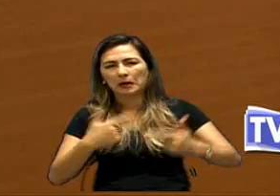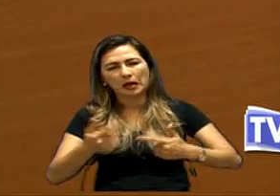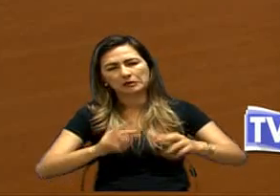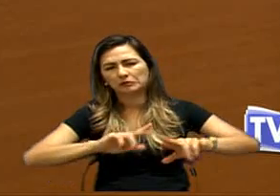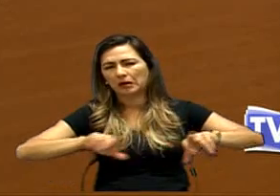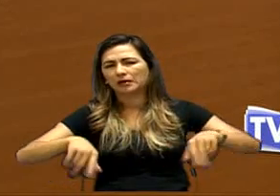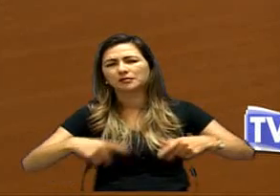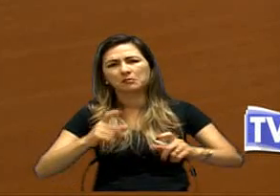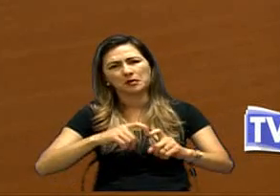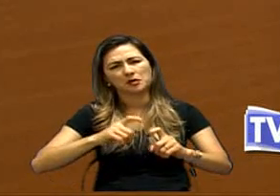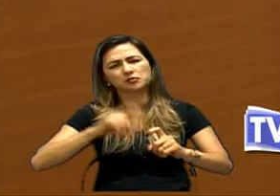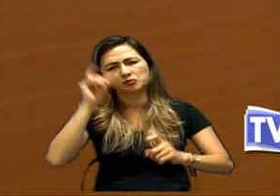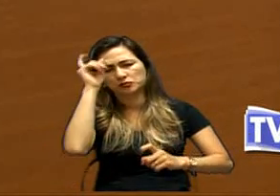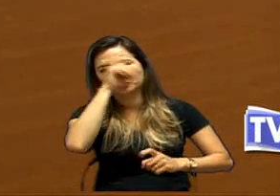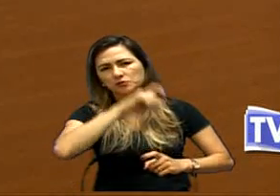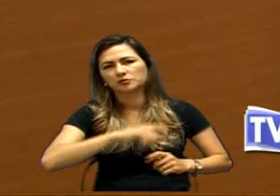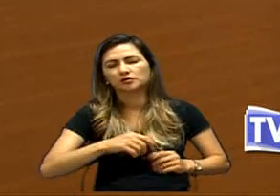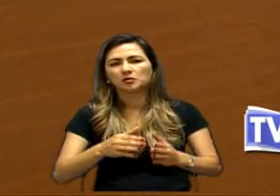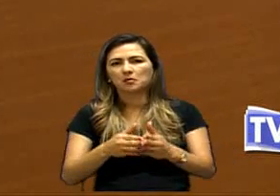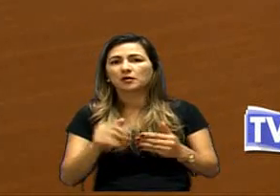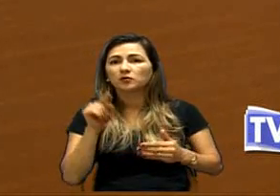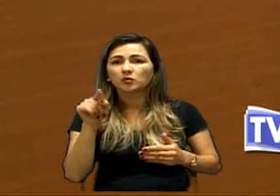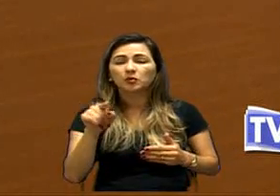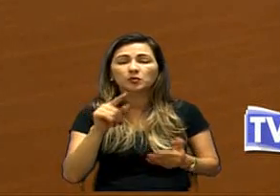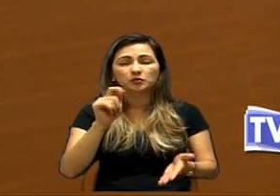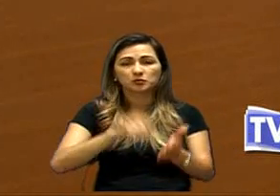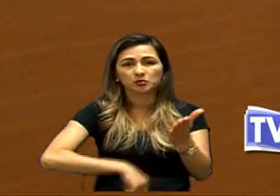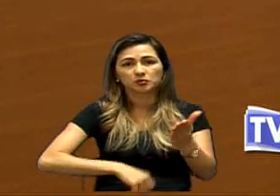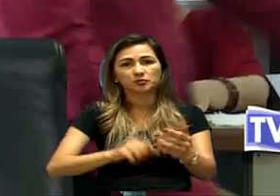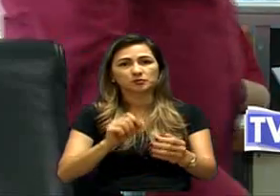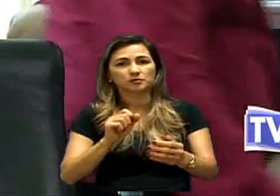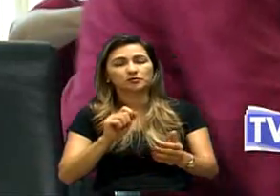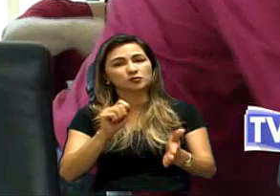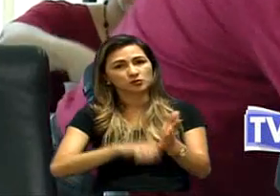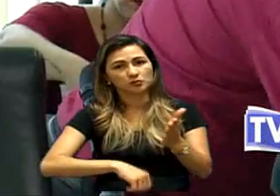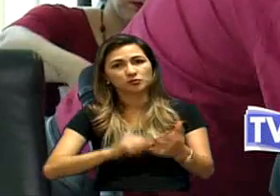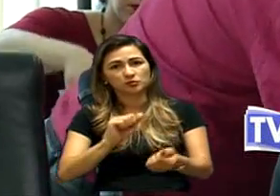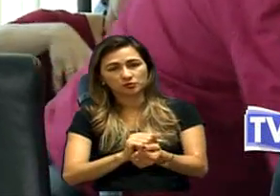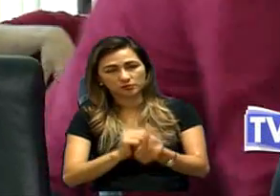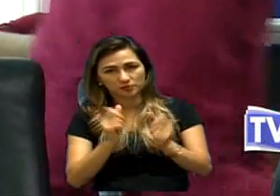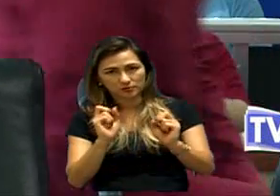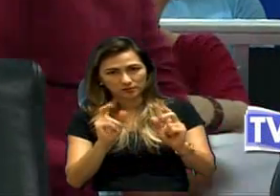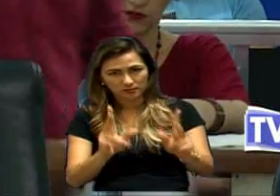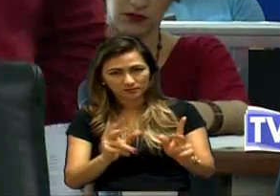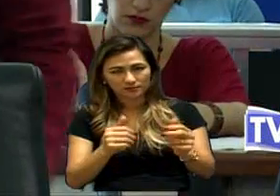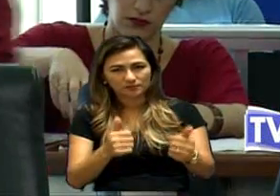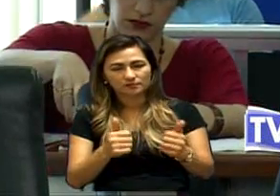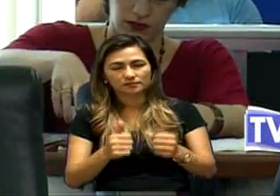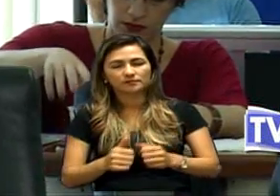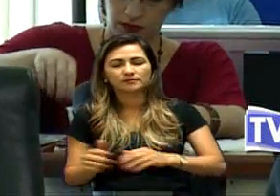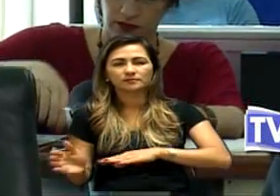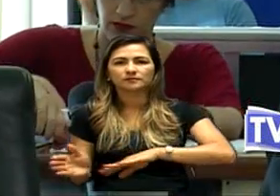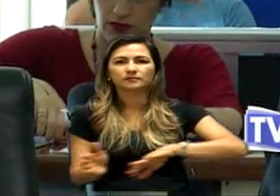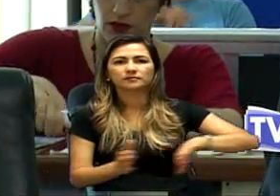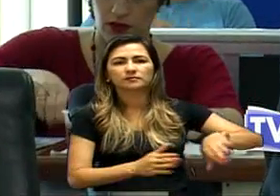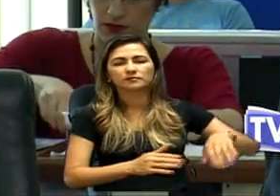Obrigado. Senhor presidente, bom dia, senhor presidente. Bom dia, senhores vereadores, senhoras vereadoras.